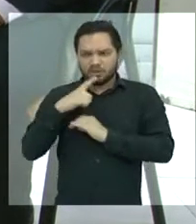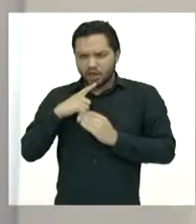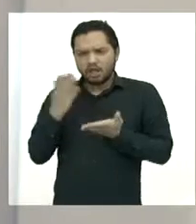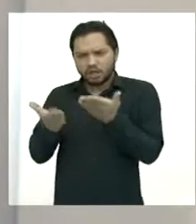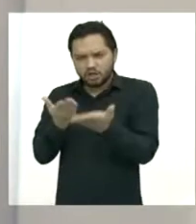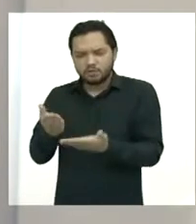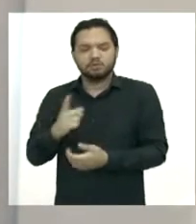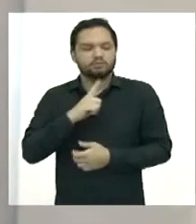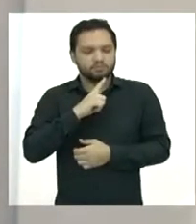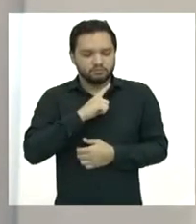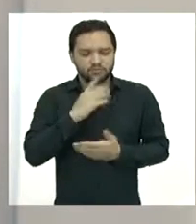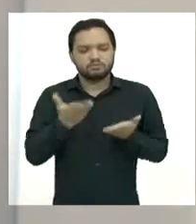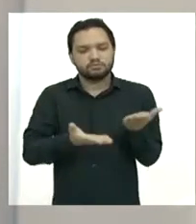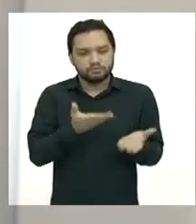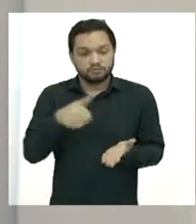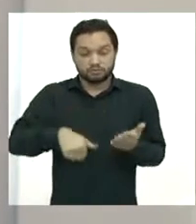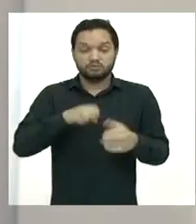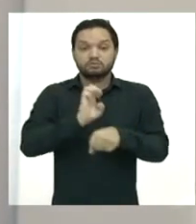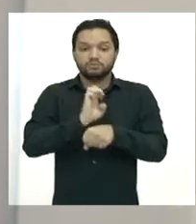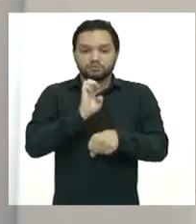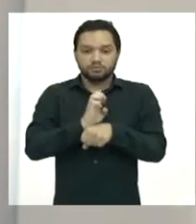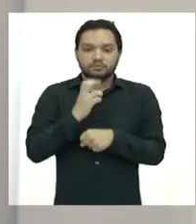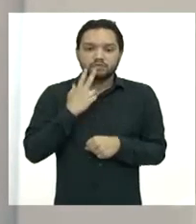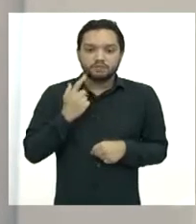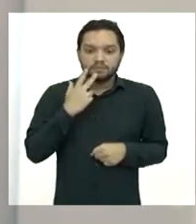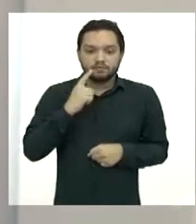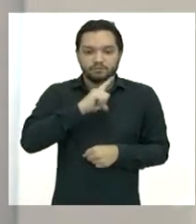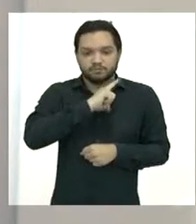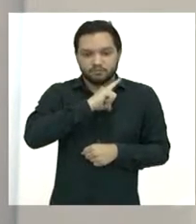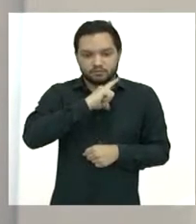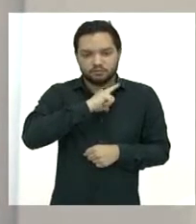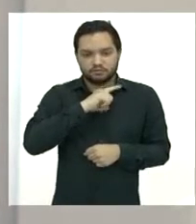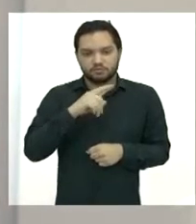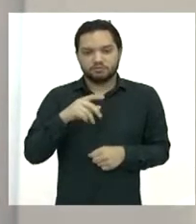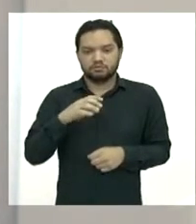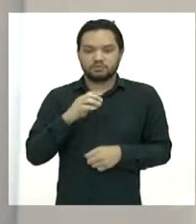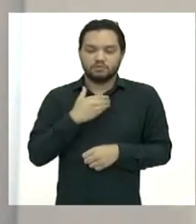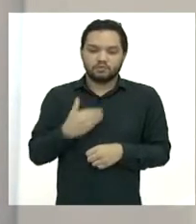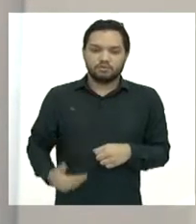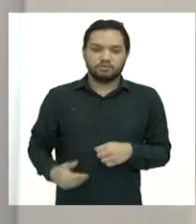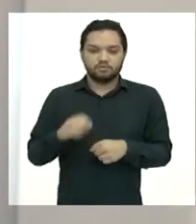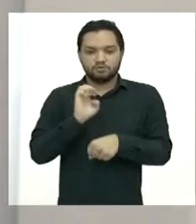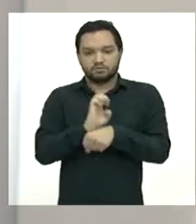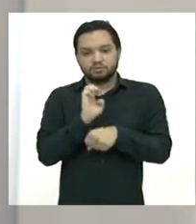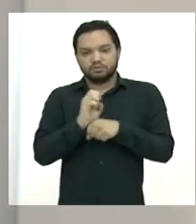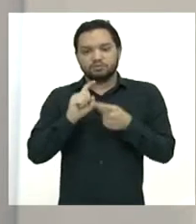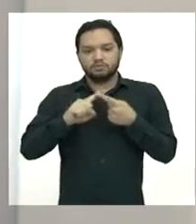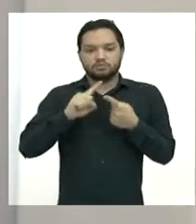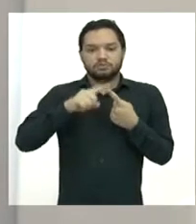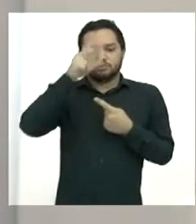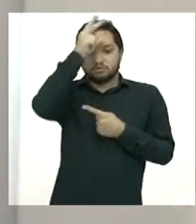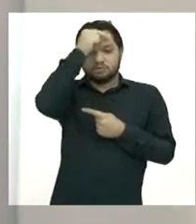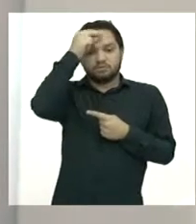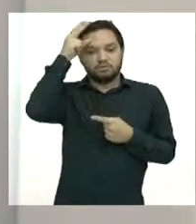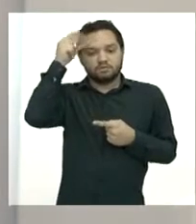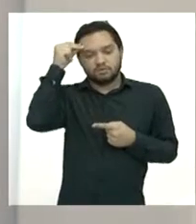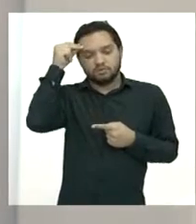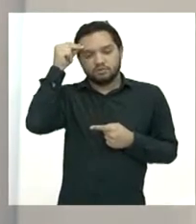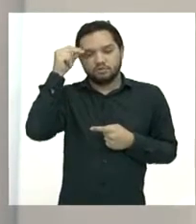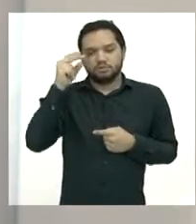tem aqui, o Estado do Ceará, eu acho que com o governo do Estado, da Prefeitura e também através dos